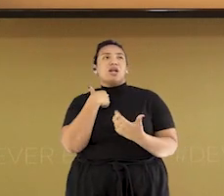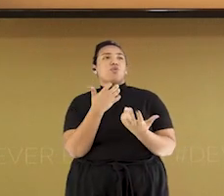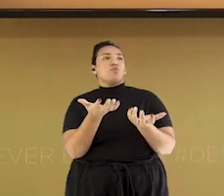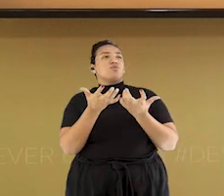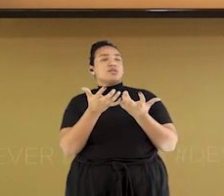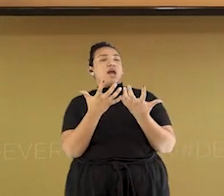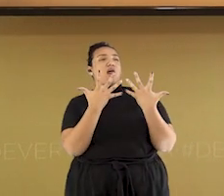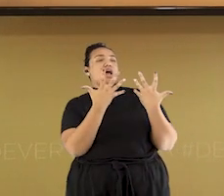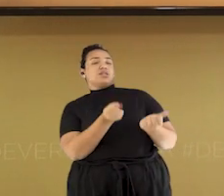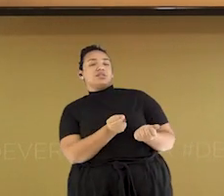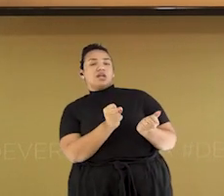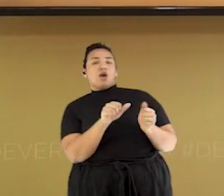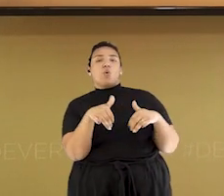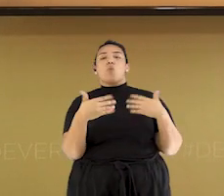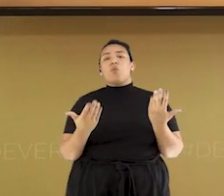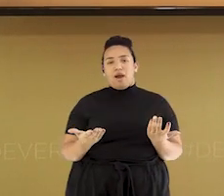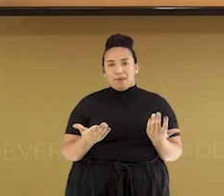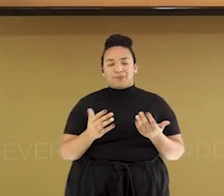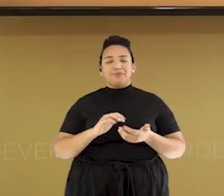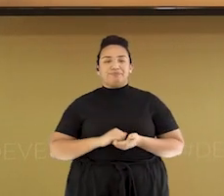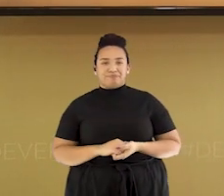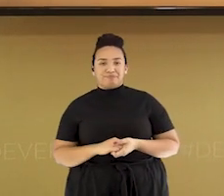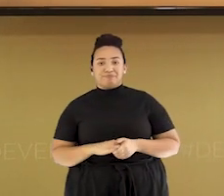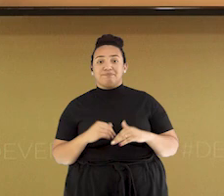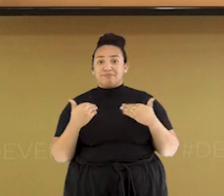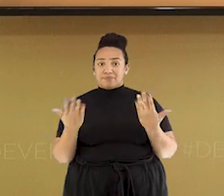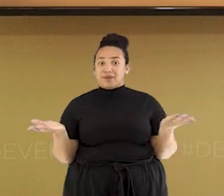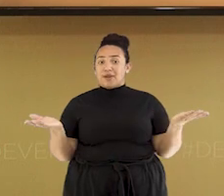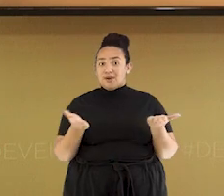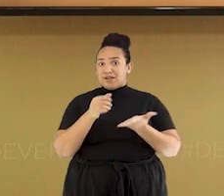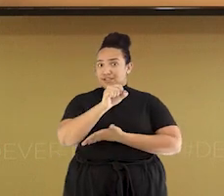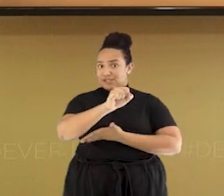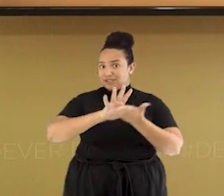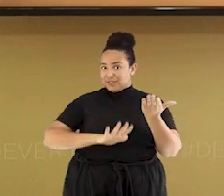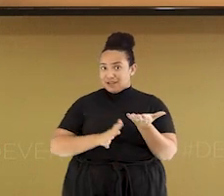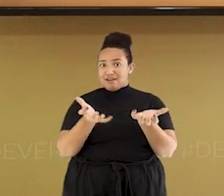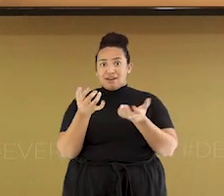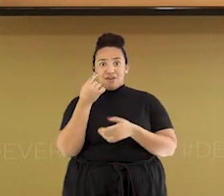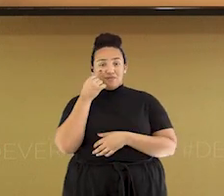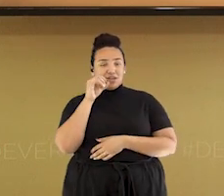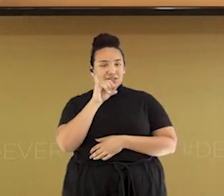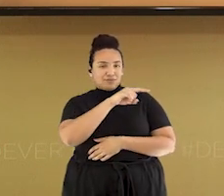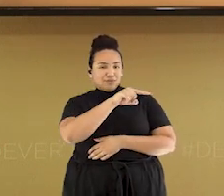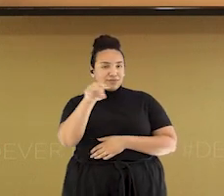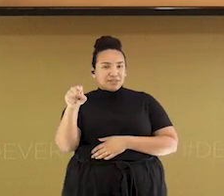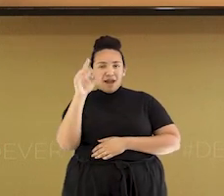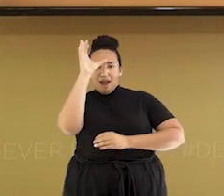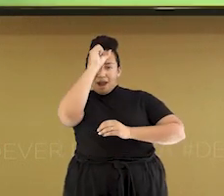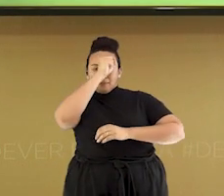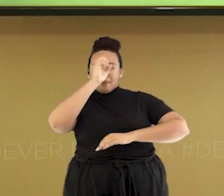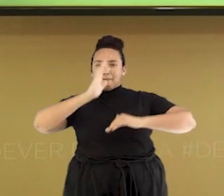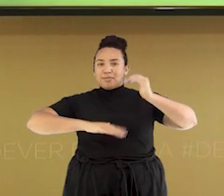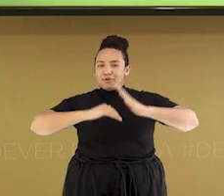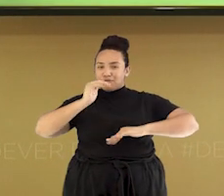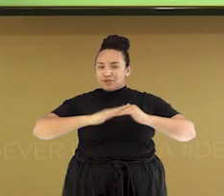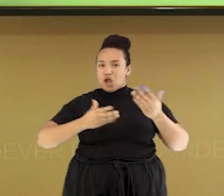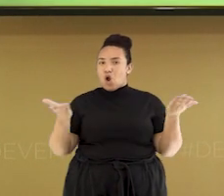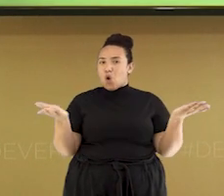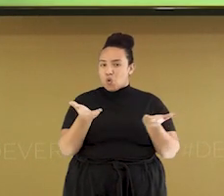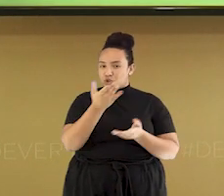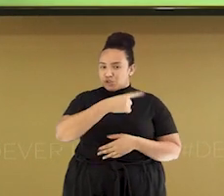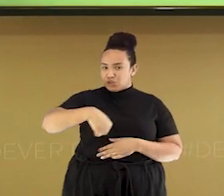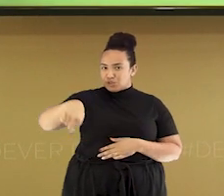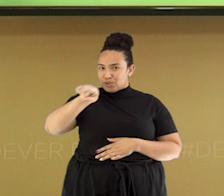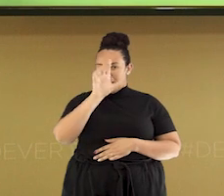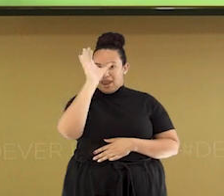não aceitar. Agora vamos para uma atividade. Eu quero ver se você aprendeu os nomes dessas profissões que falamos hoje, hein?